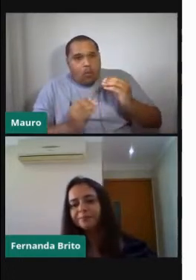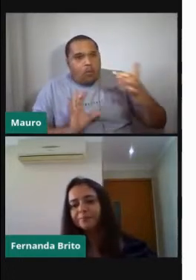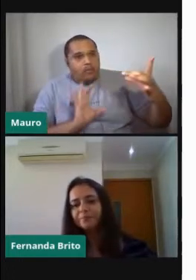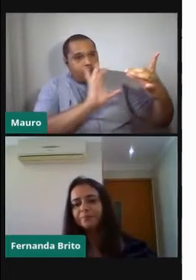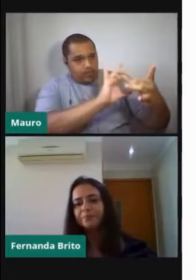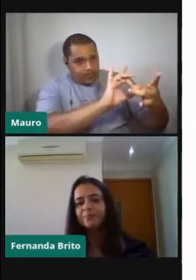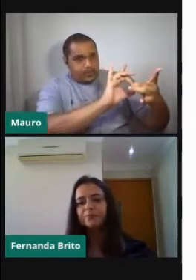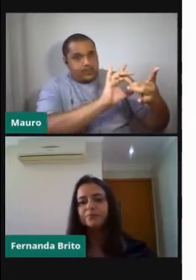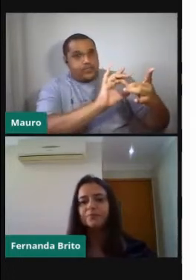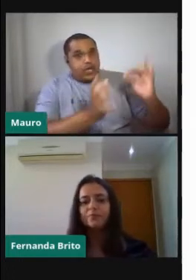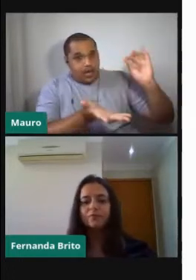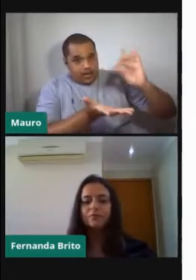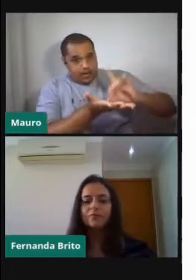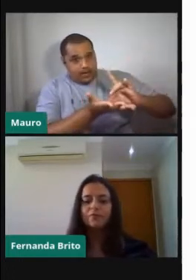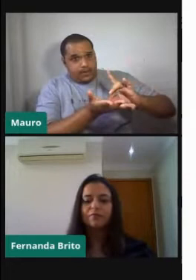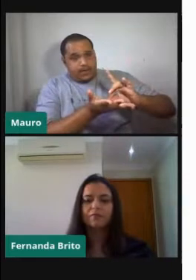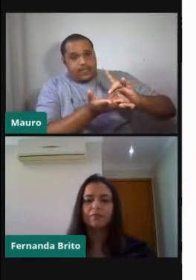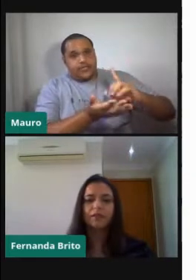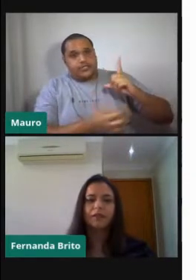Covid-19.